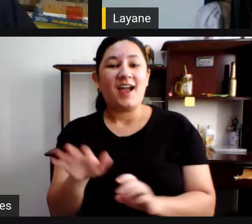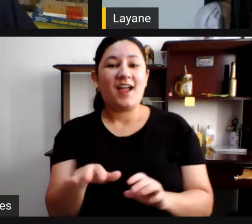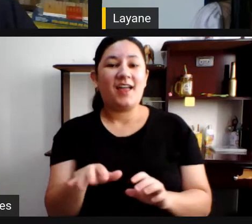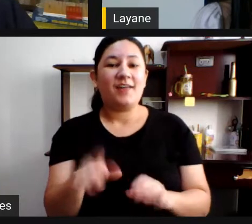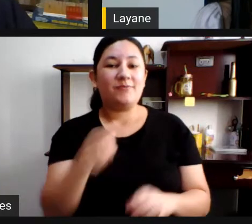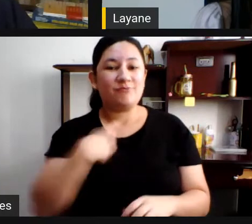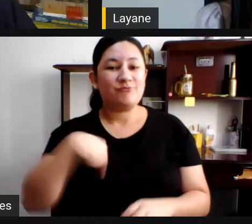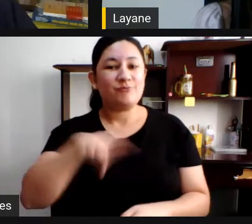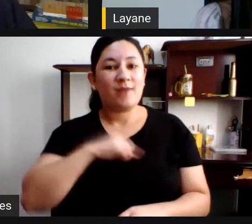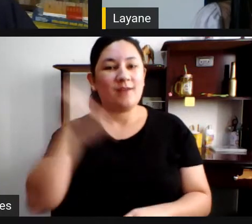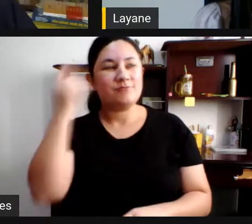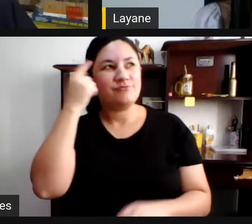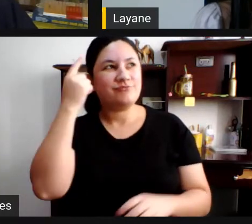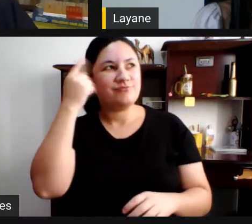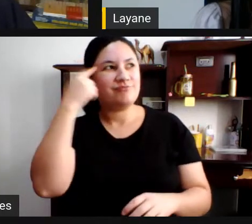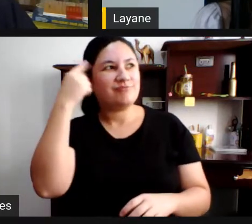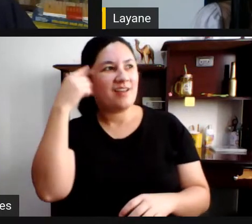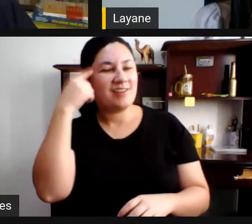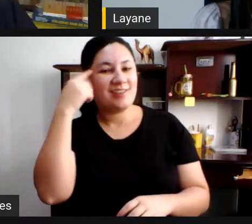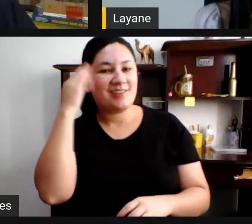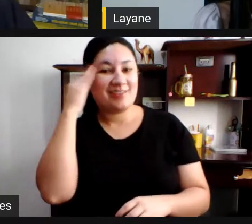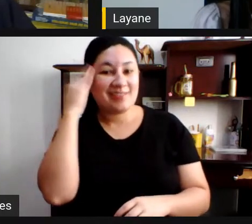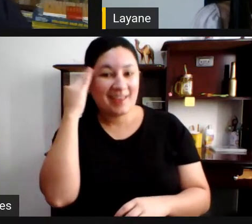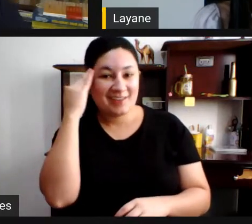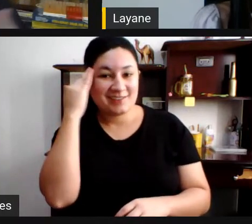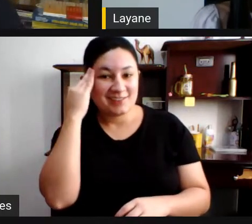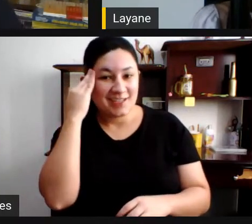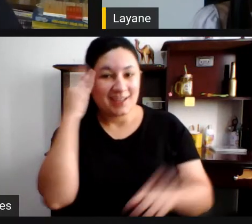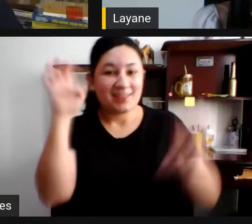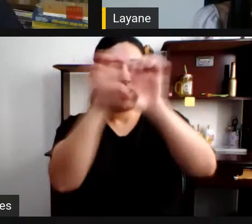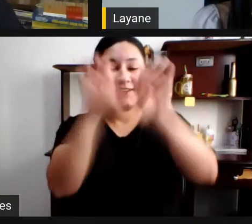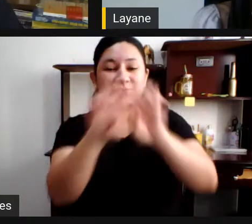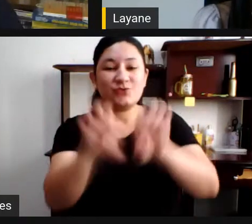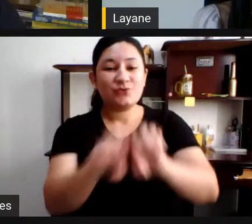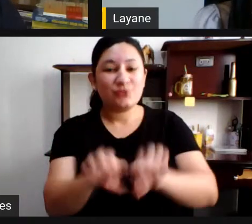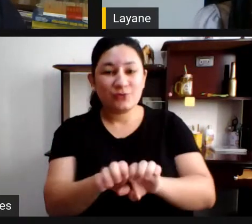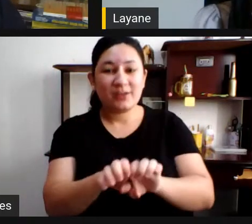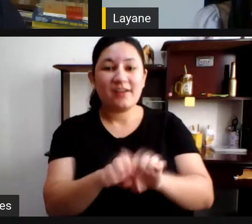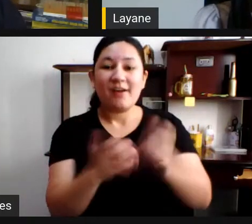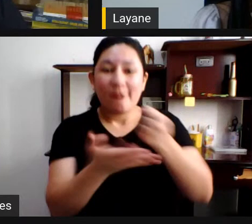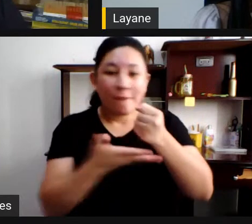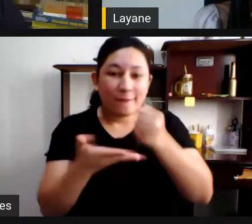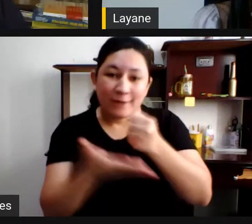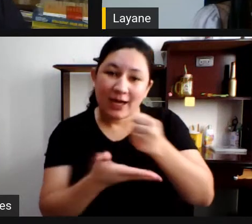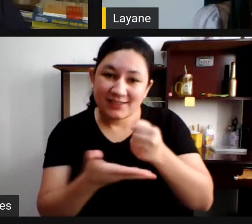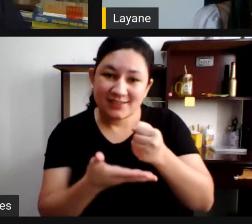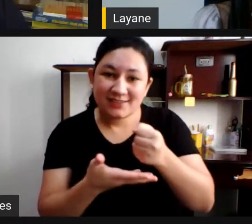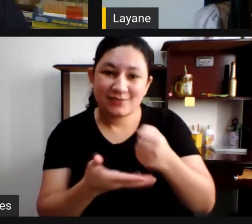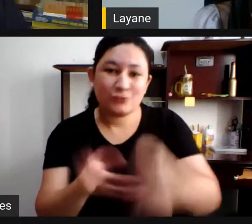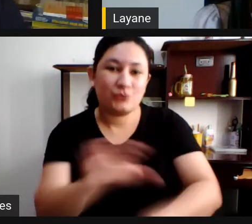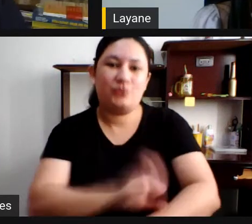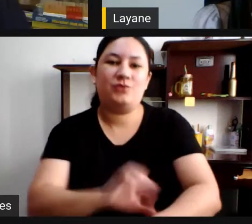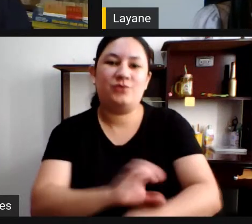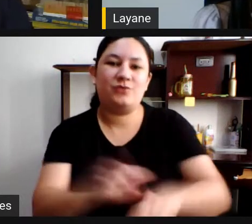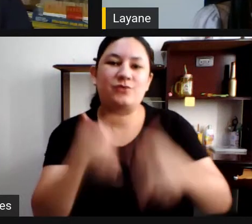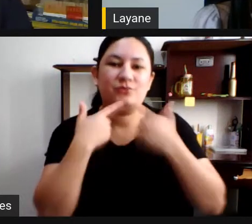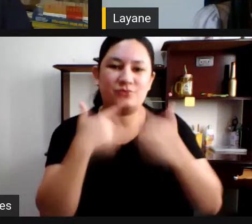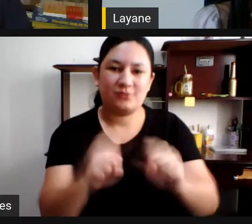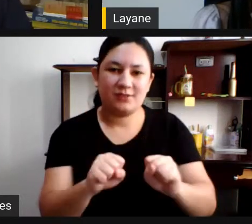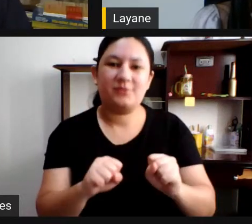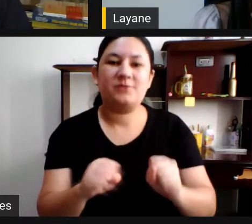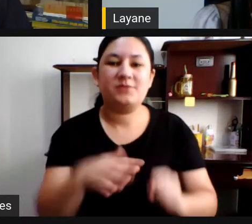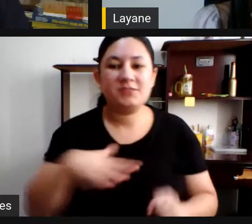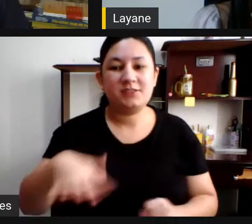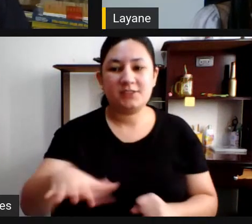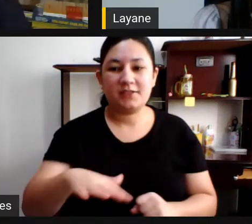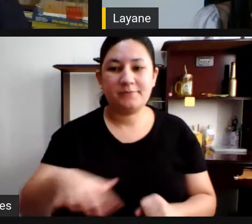a partir do curso de linguística geral ela deve ao Saucir deve a teorização do Saucir a